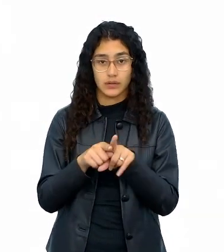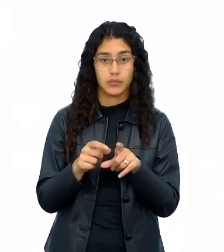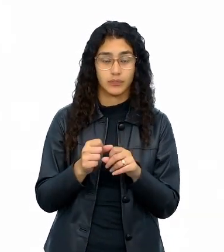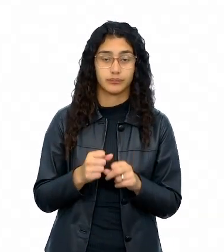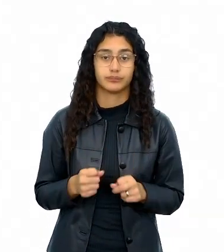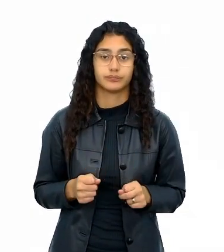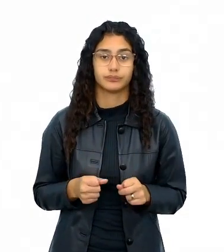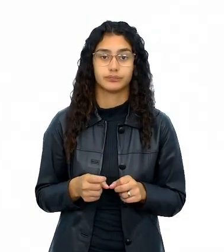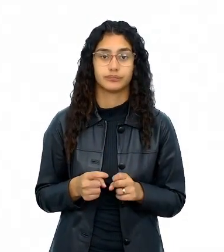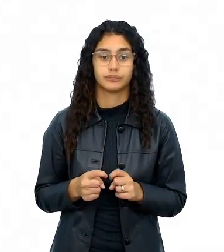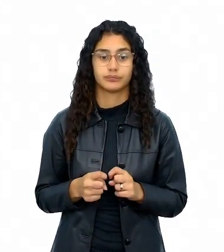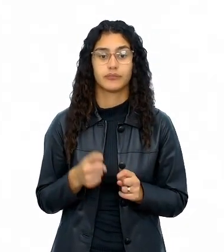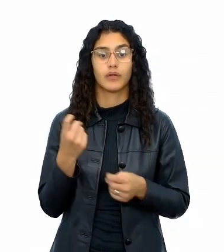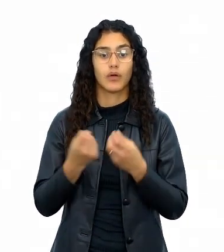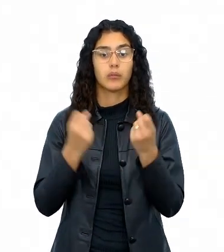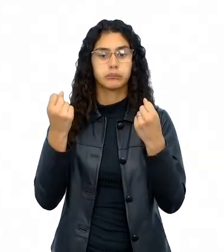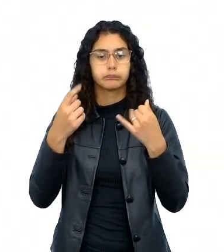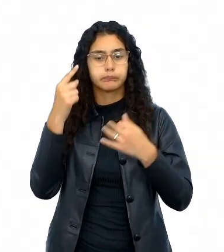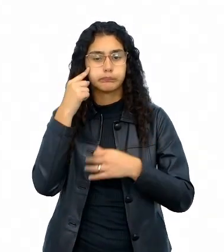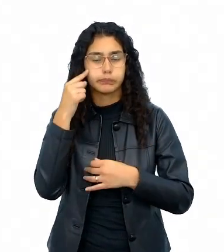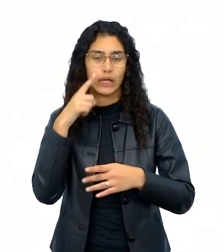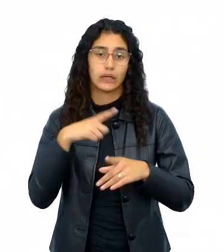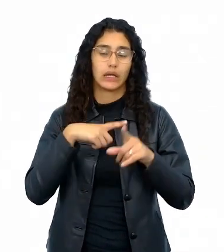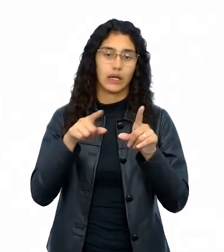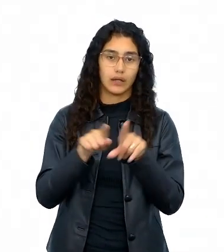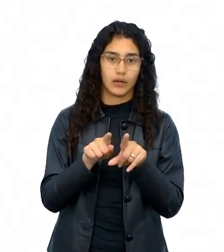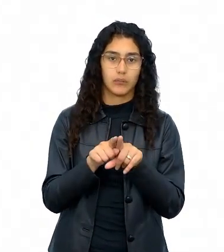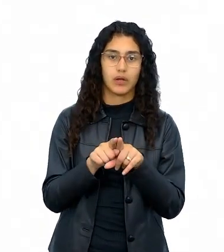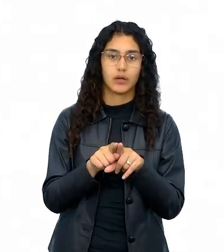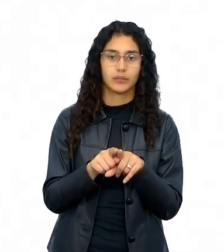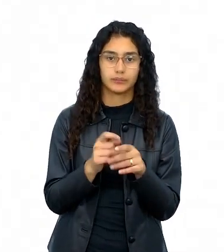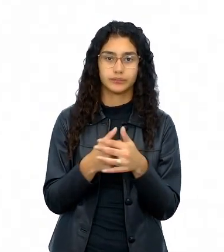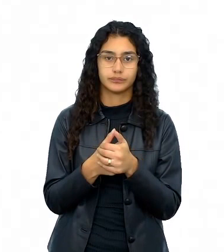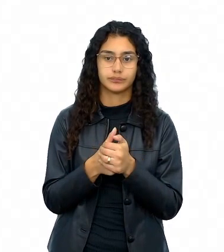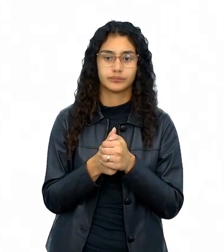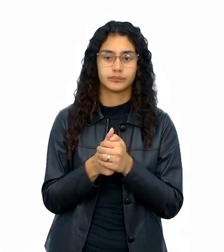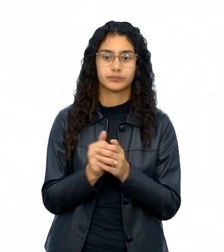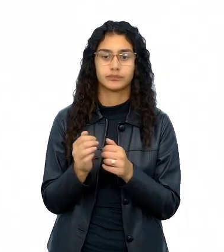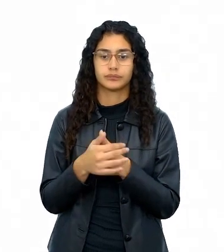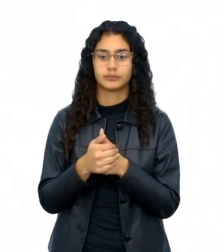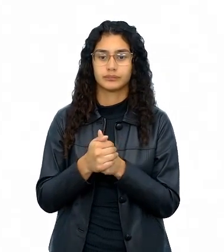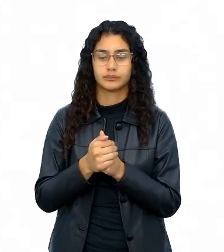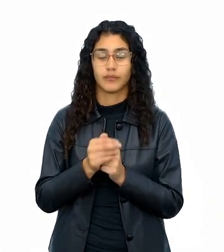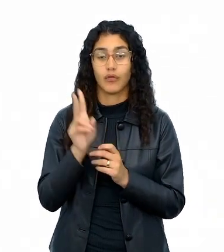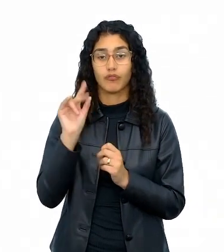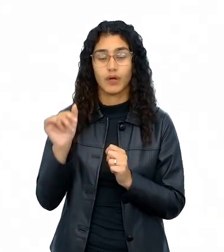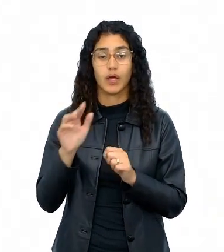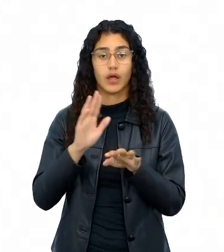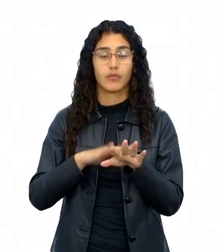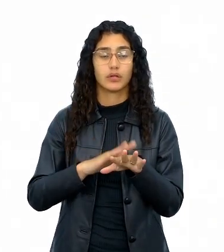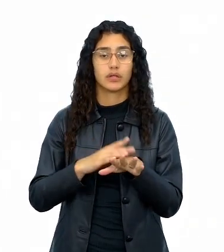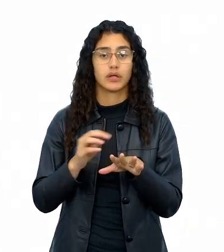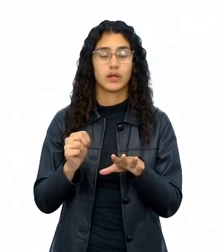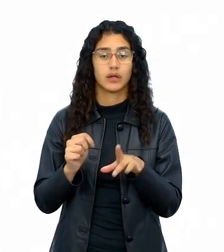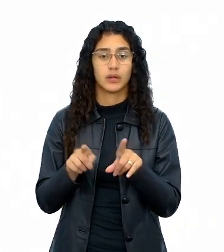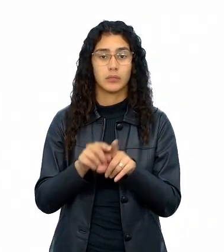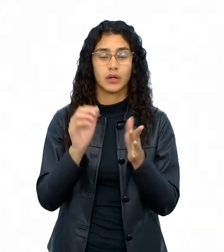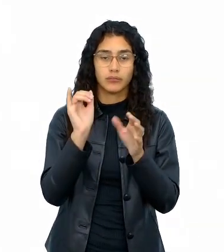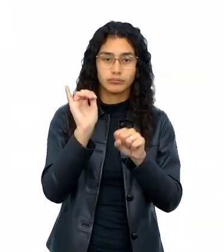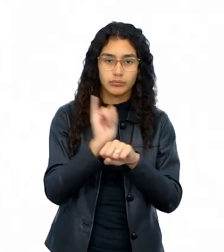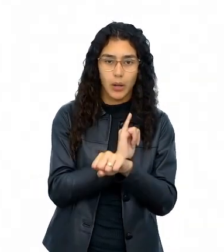aí. E como esse pensamento computacional, né, vai atuar na elaboração